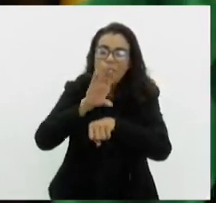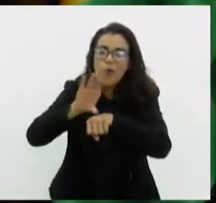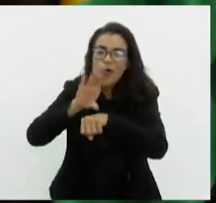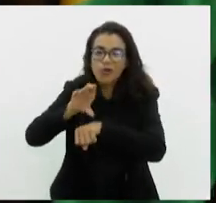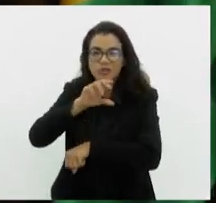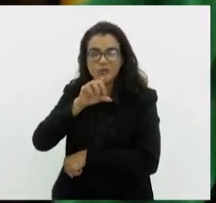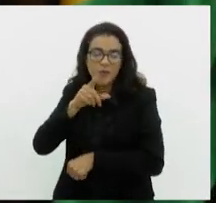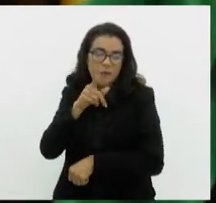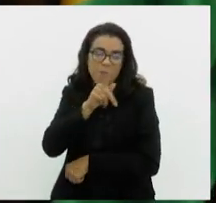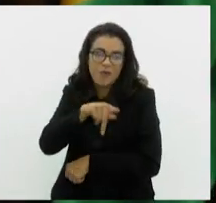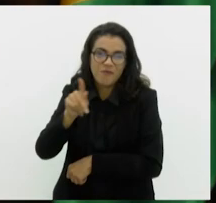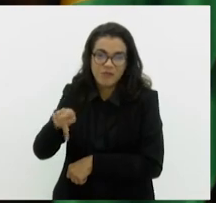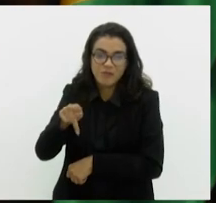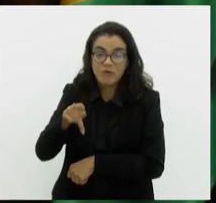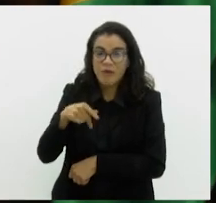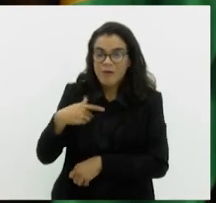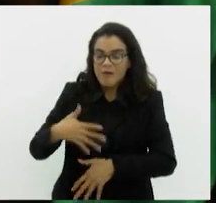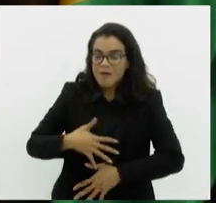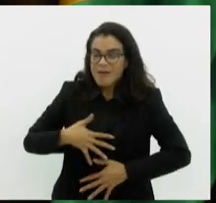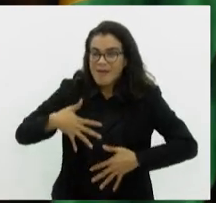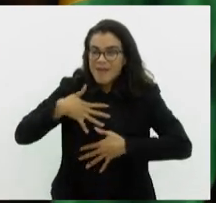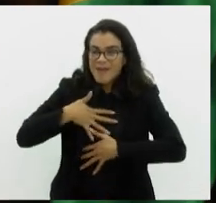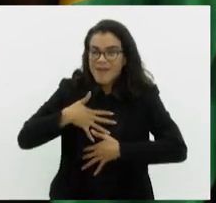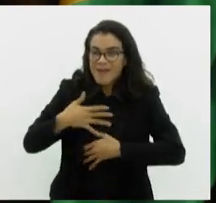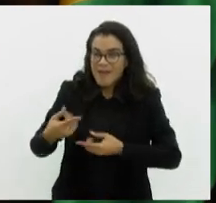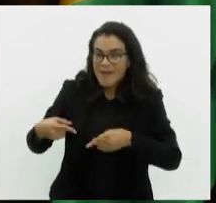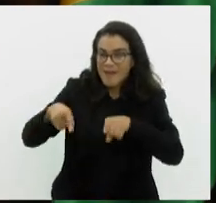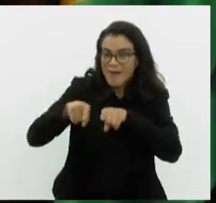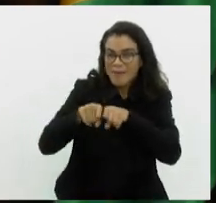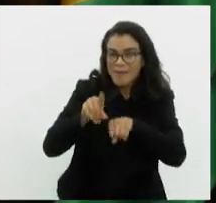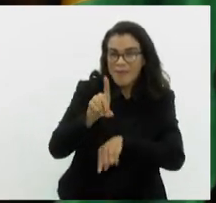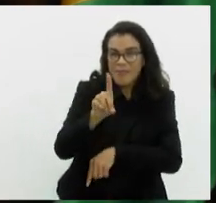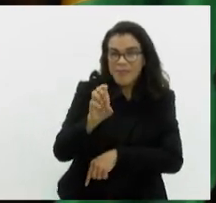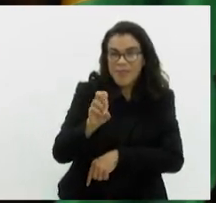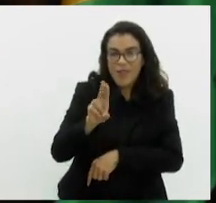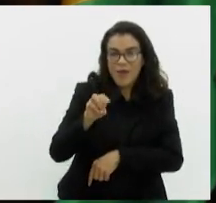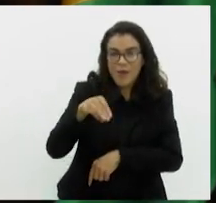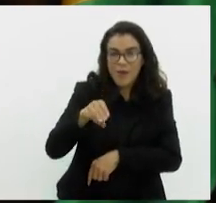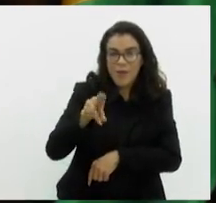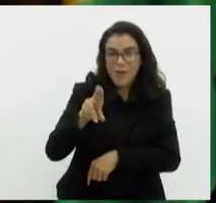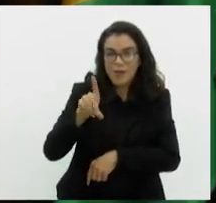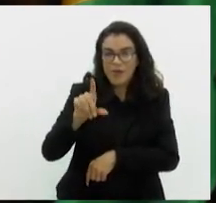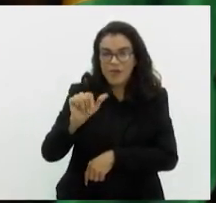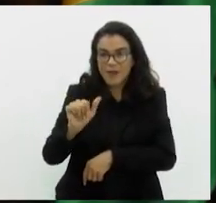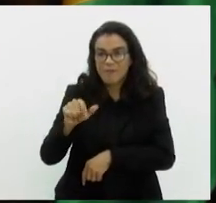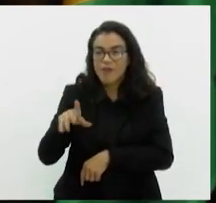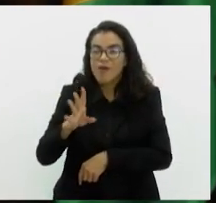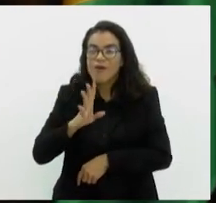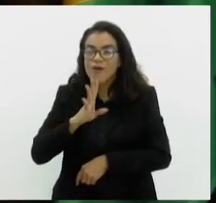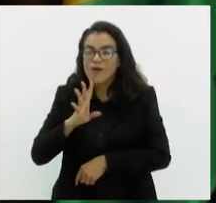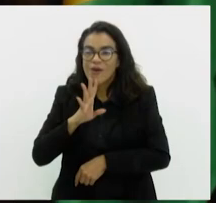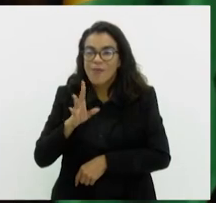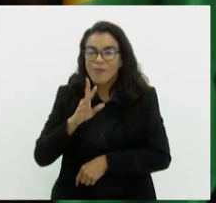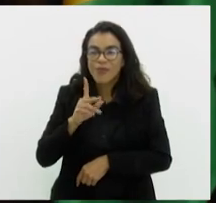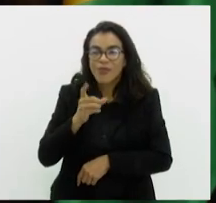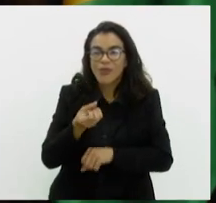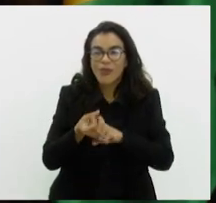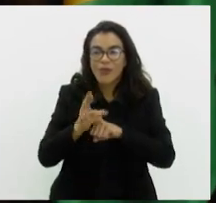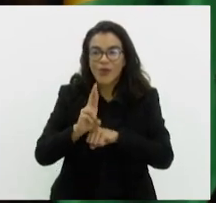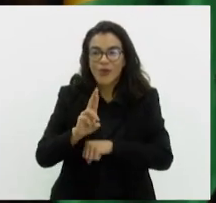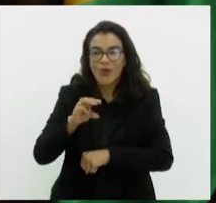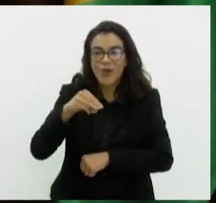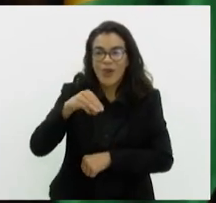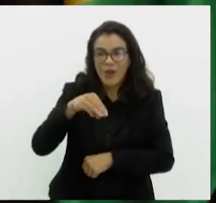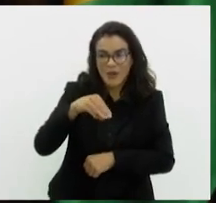18 anos, quando eu tive o prazer e a honra de estar do lado de Delminda. E com 18 anos conheci também a doutora Antônia, minha